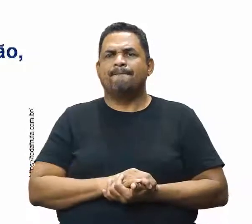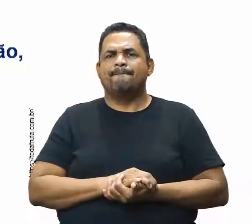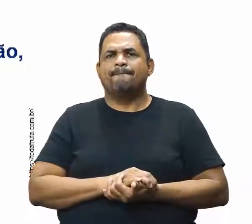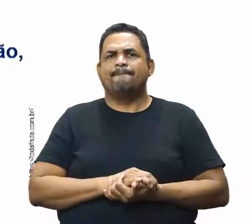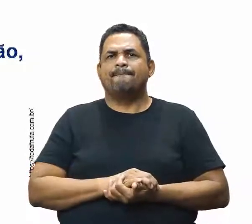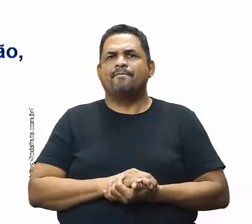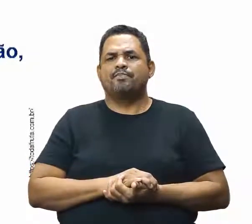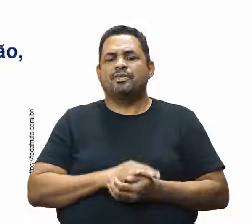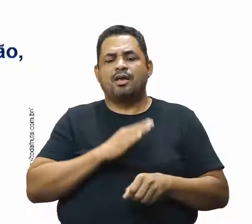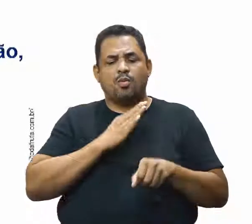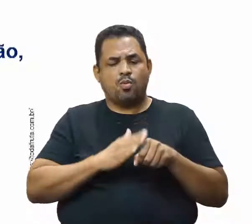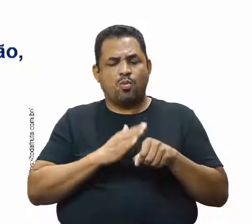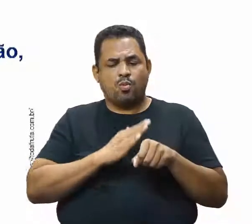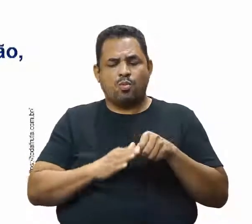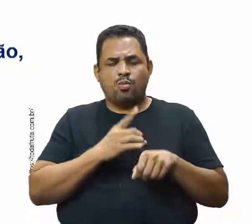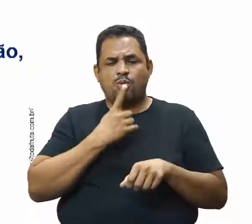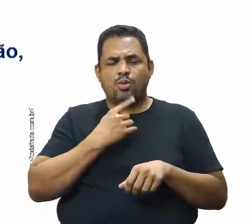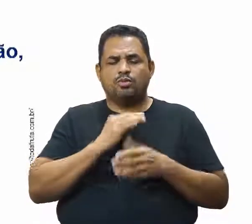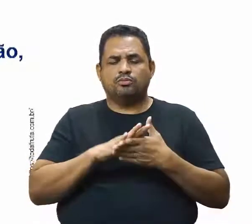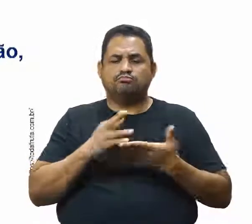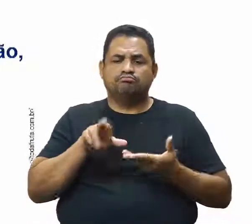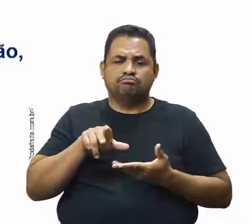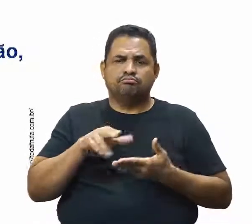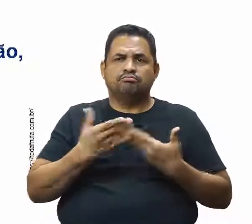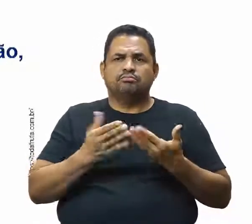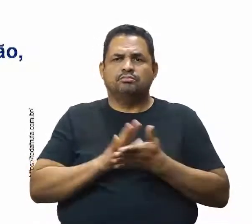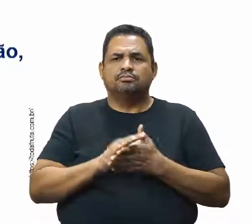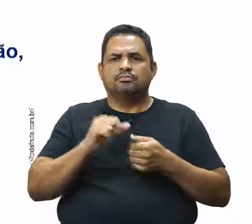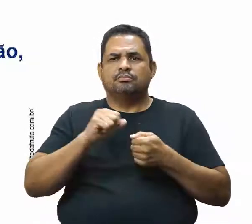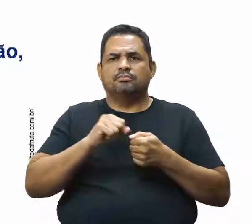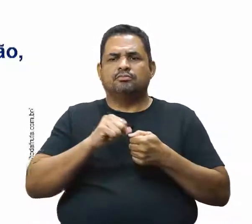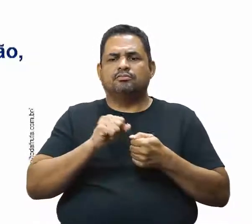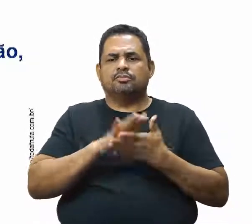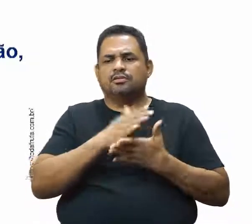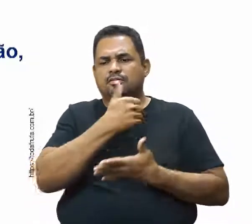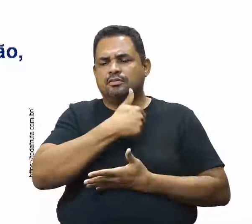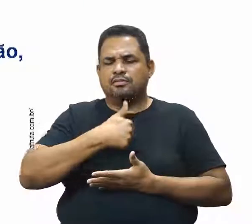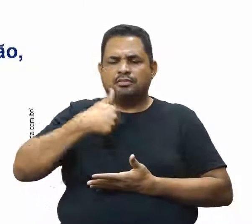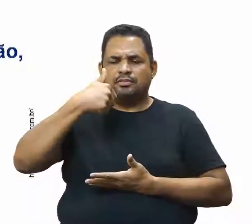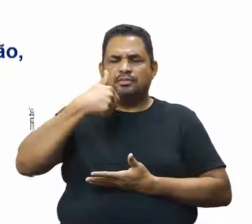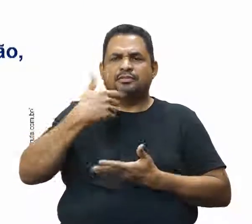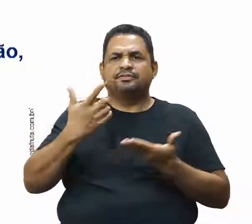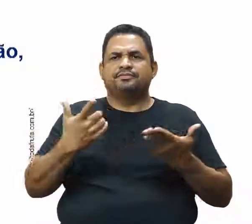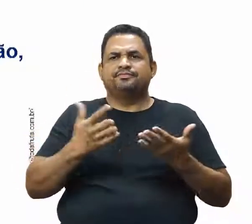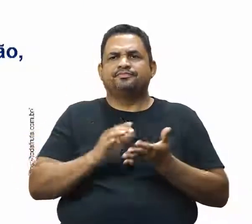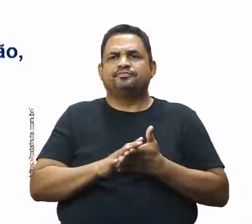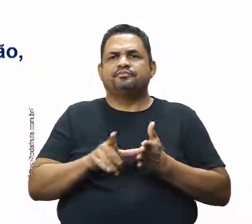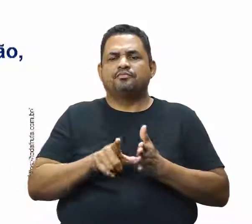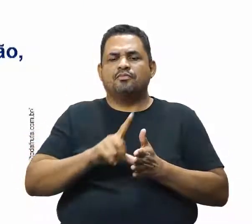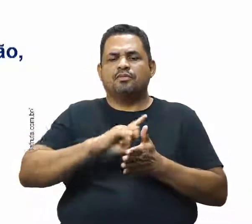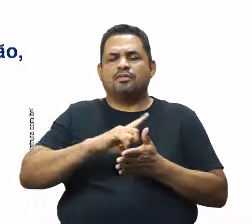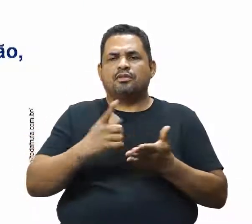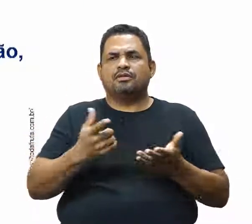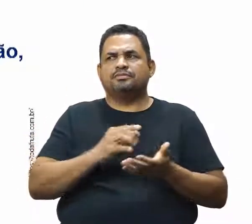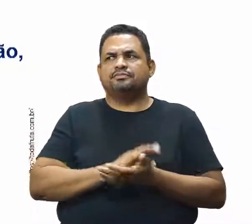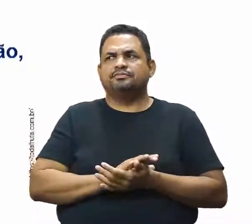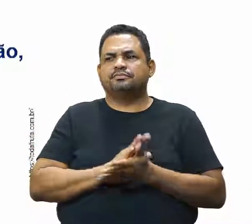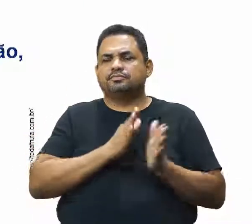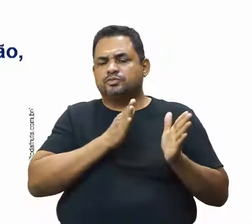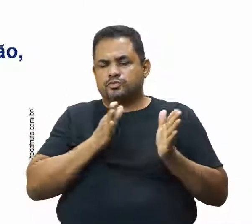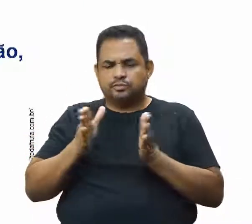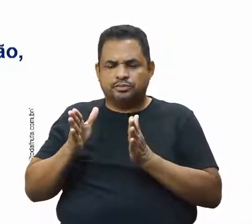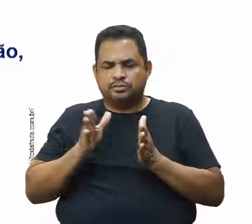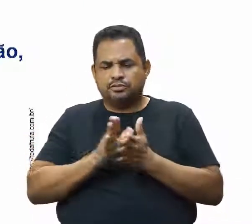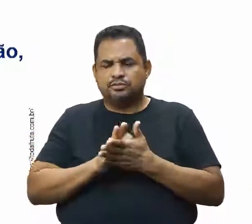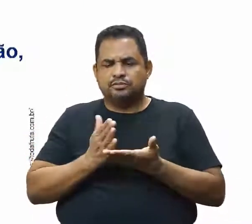igual o tomate, né? O negócio de você realizar os beneficiamentos dele antes da época de